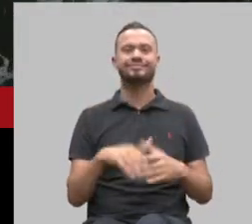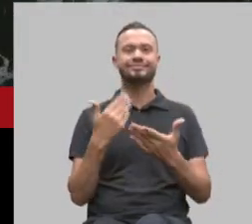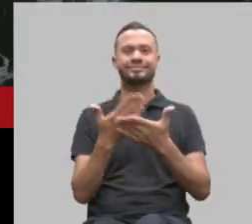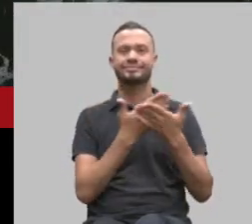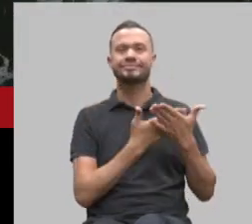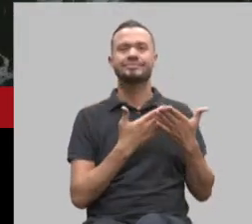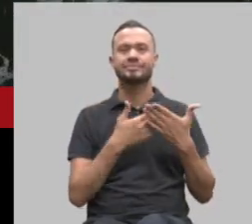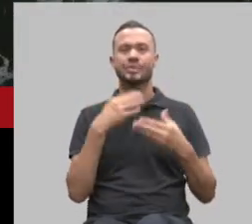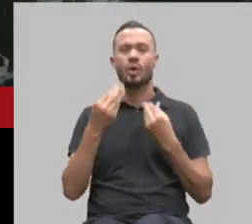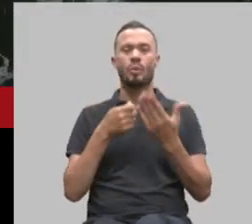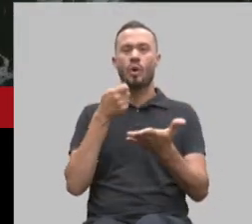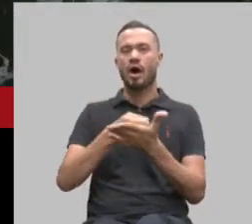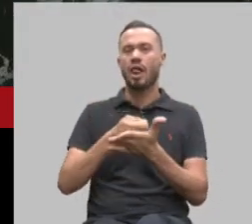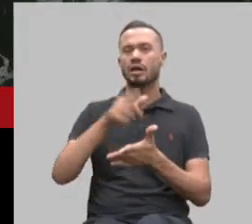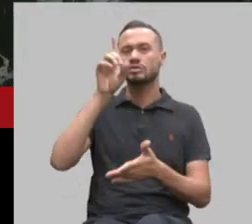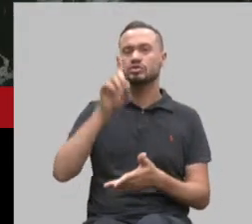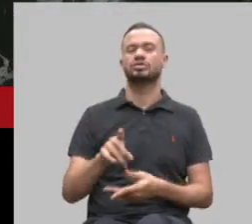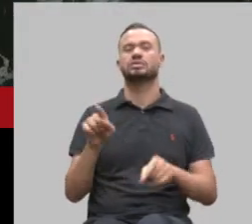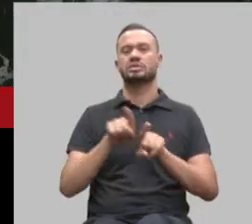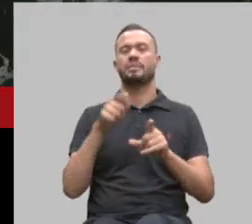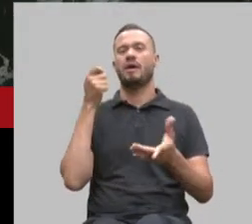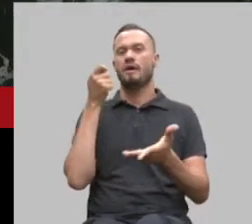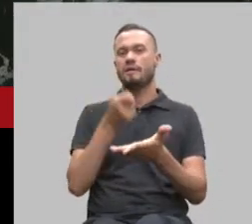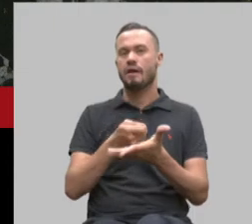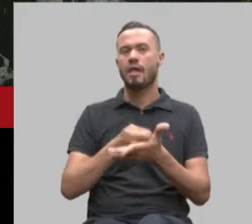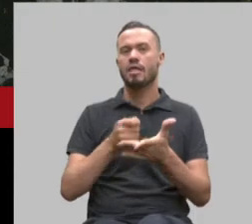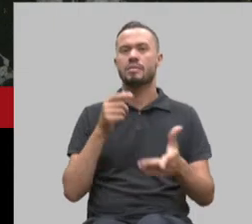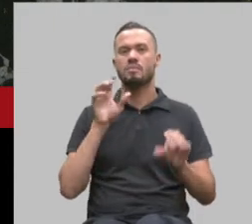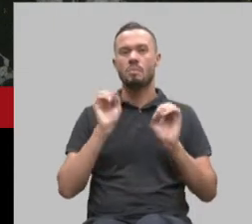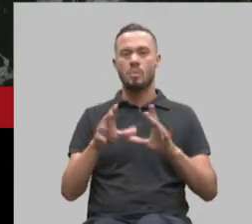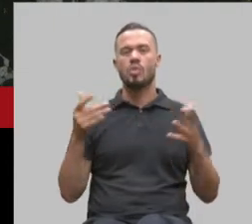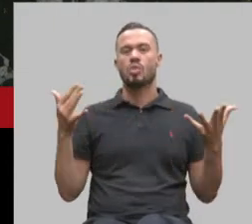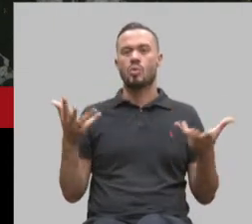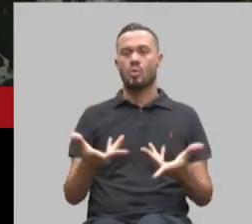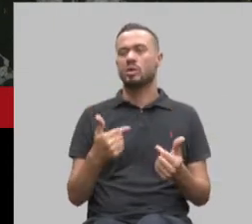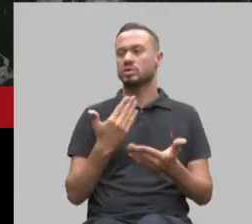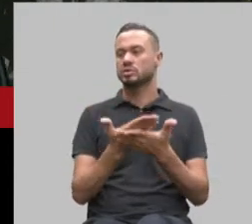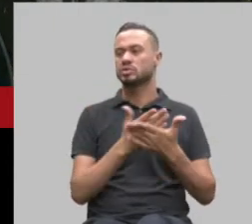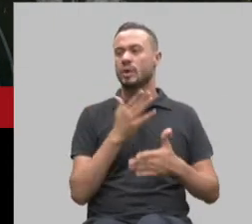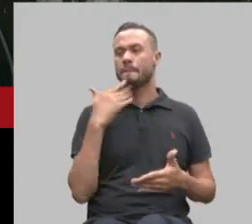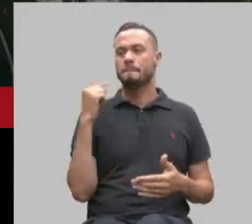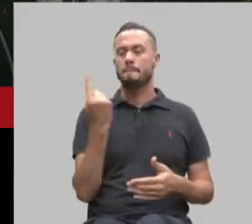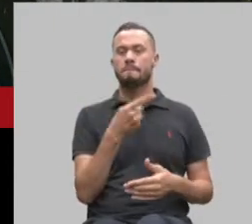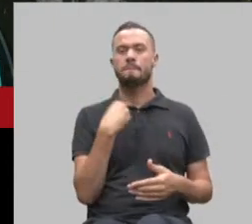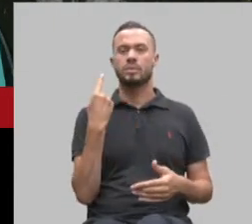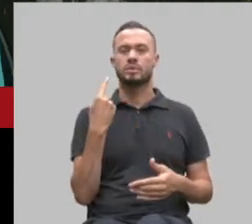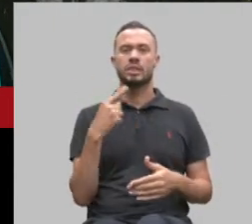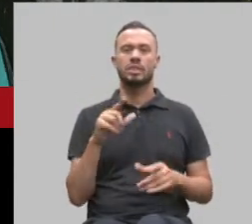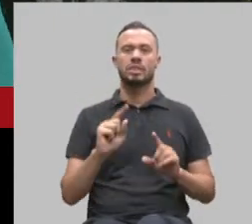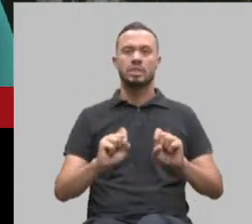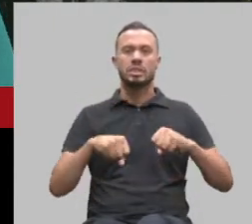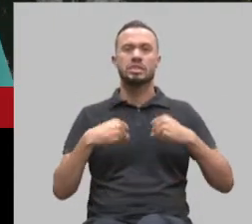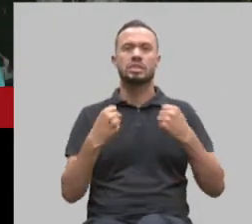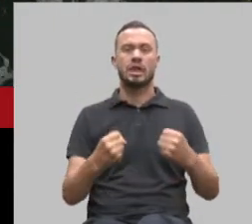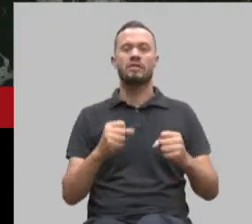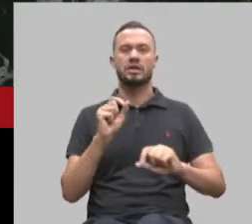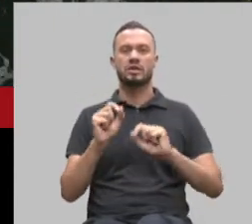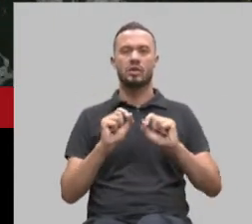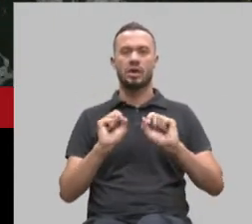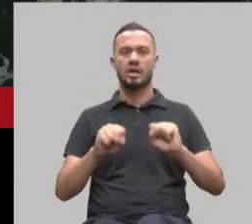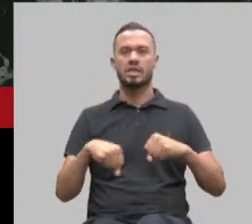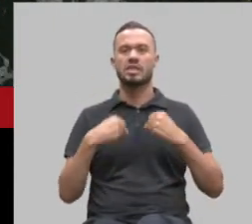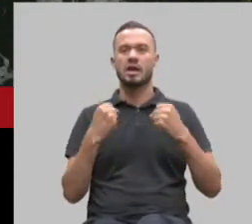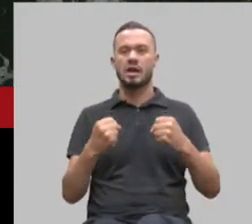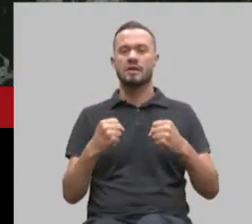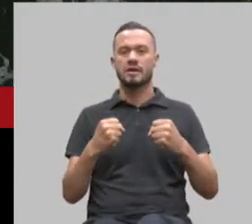como garantir seus direitos garantir uma educação de qualidade e uma escola melhor para eles defender o grêmio estudantil é defender a gestão democrática dentro das